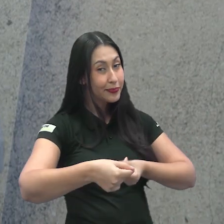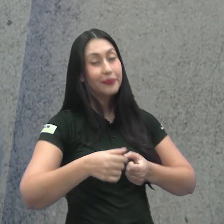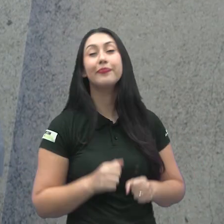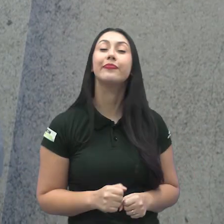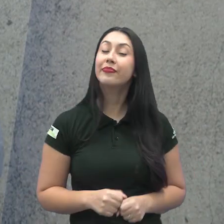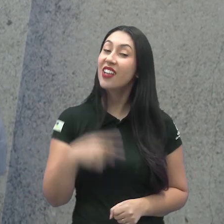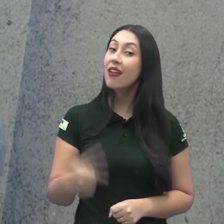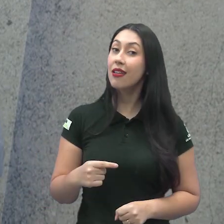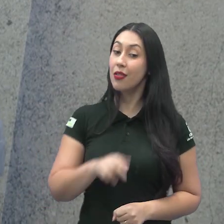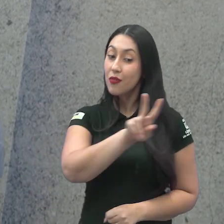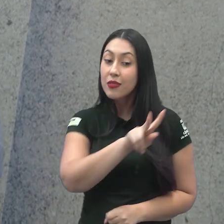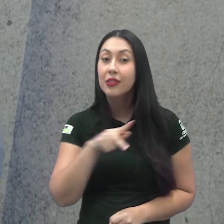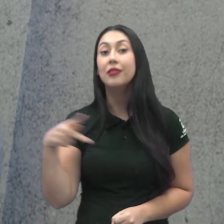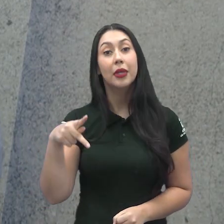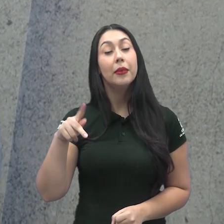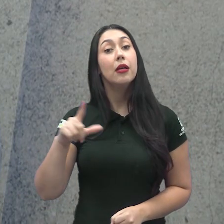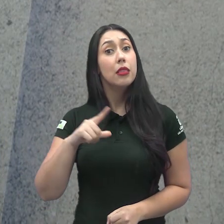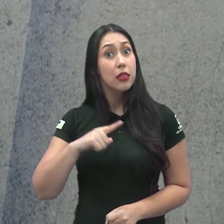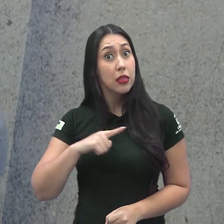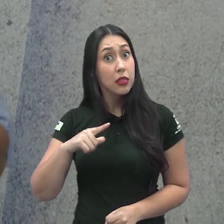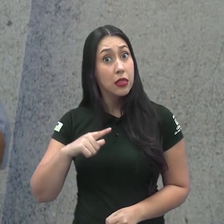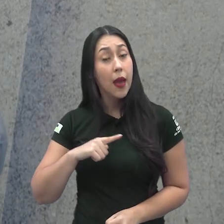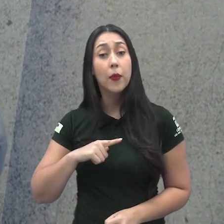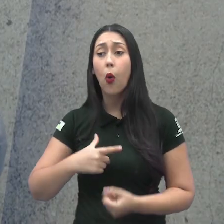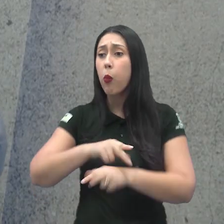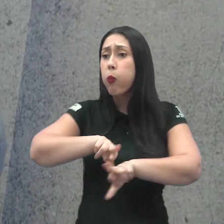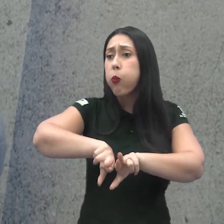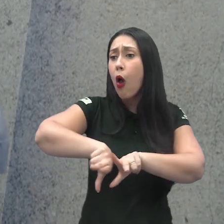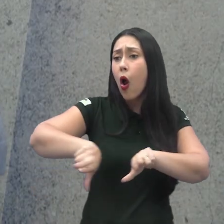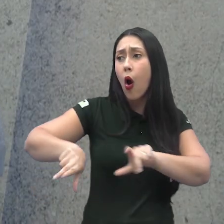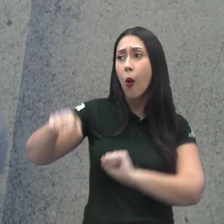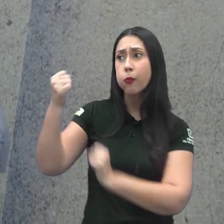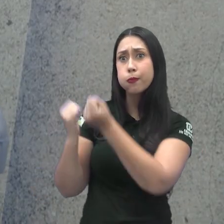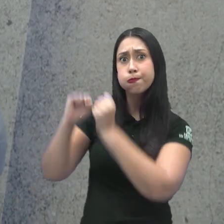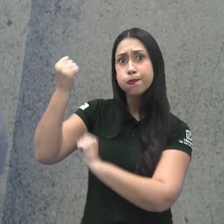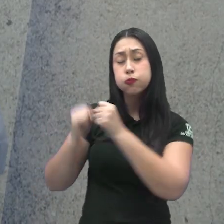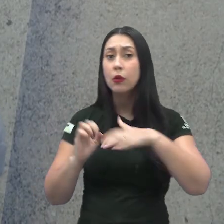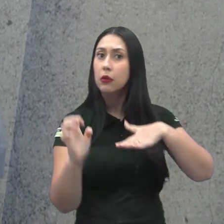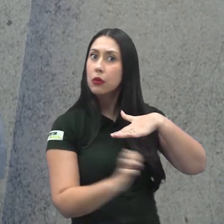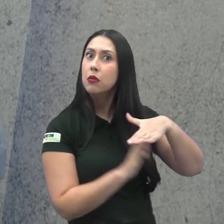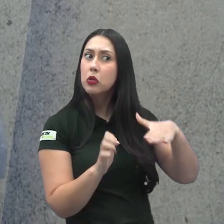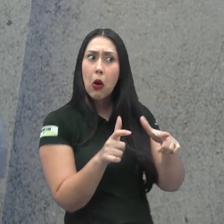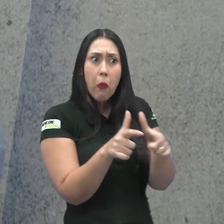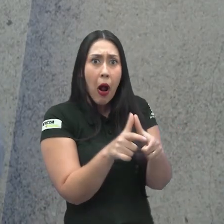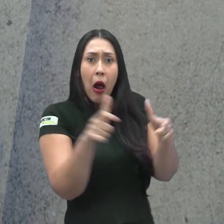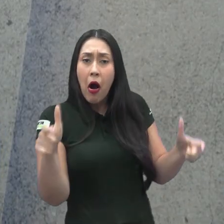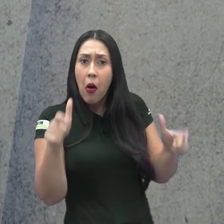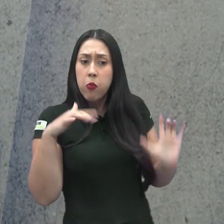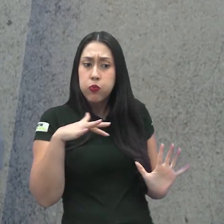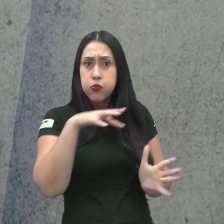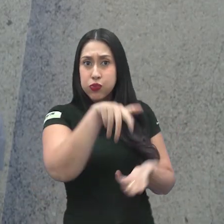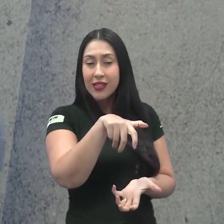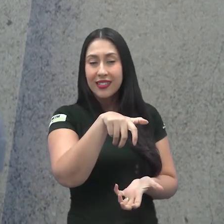E aqui no Vale do Paraíba, onde temos um forte polo industrial e grandes empresas com atuação